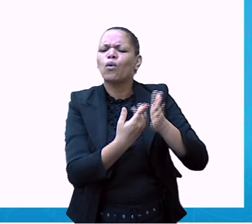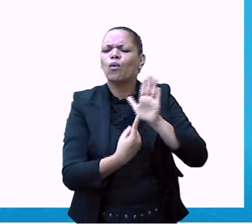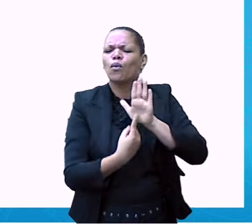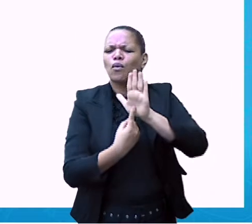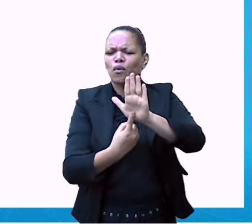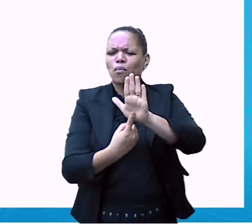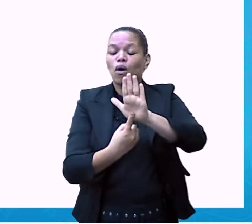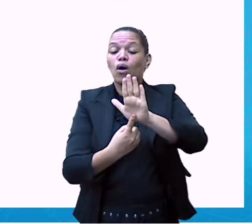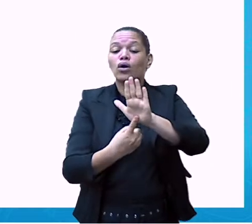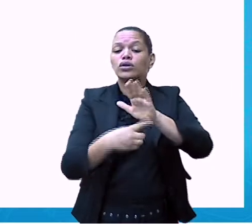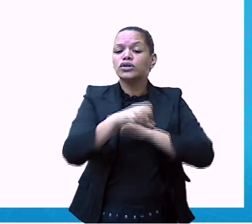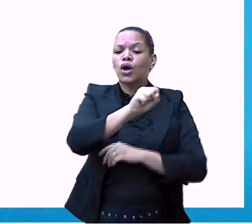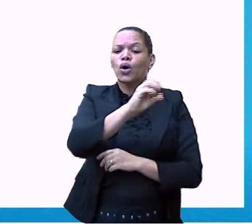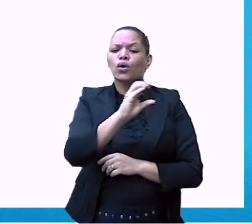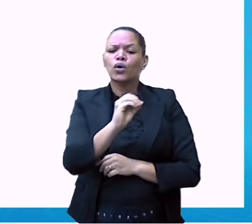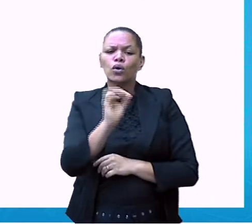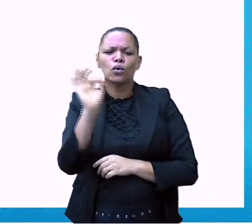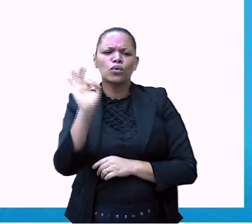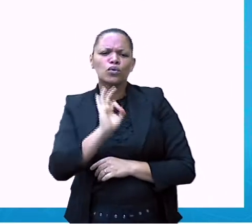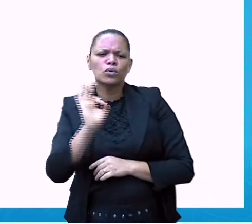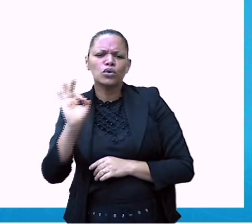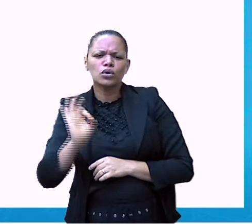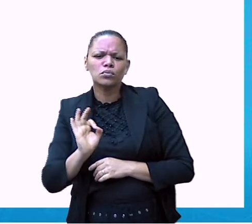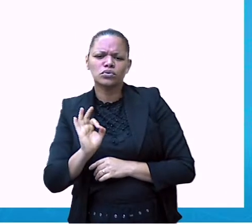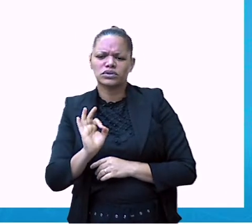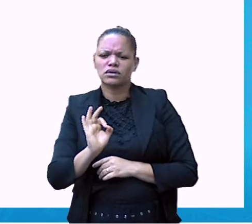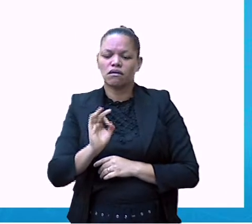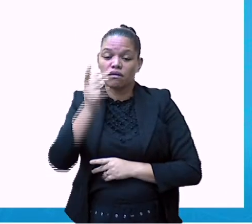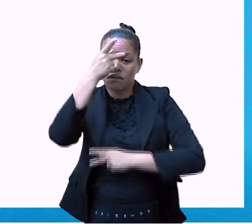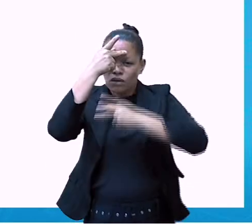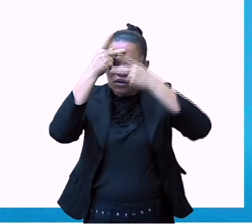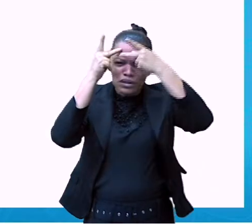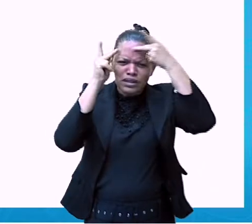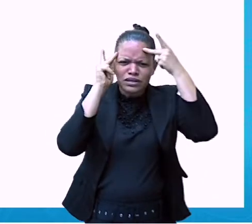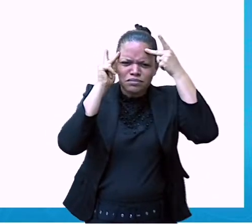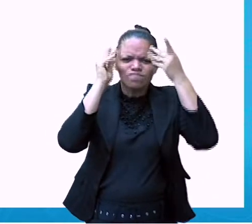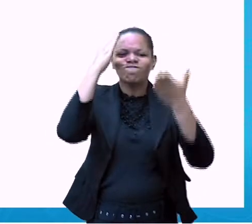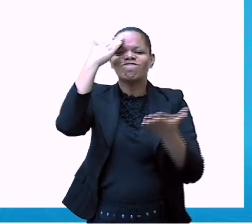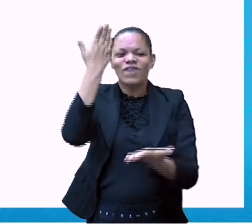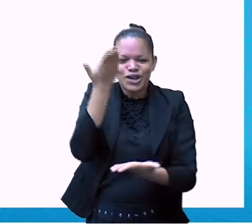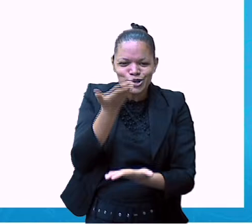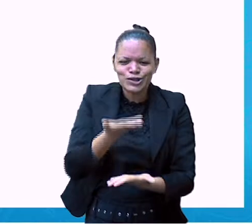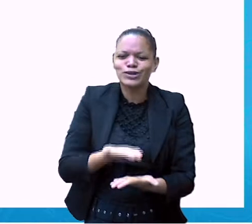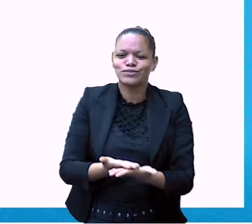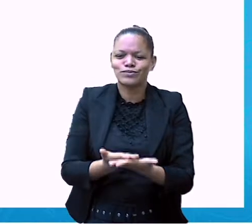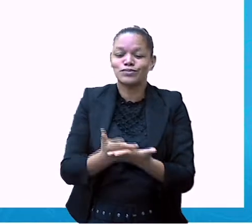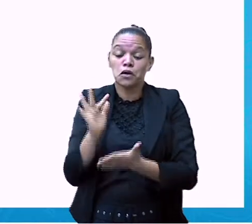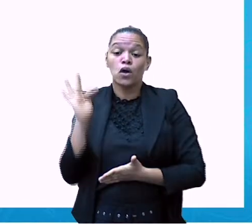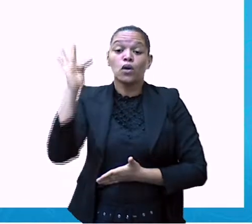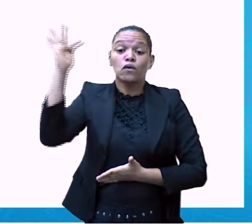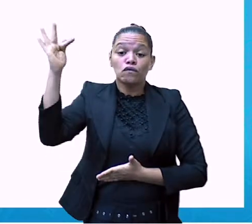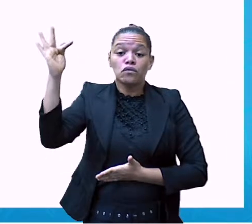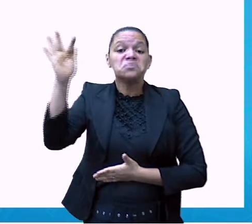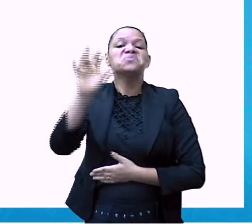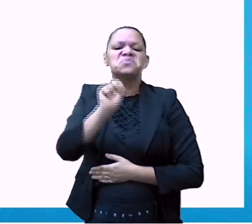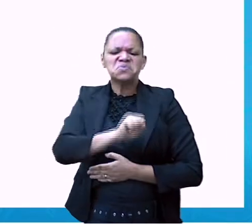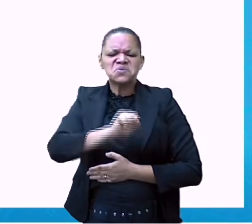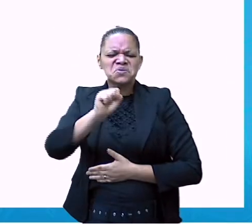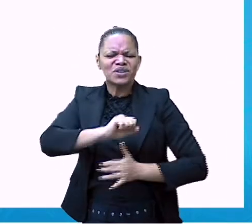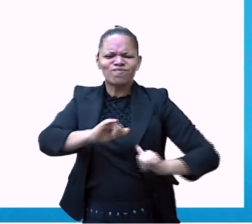de água no futuro. Porém, apenas 68% deles sabem